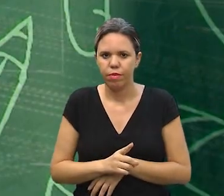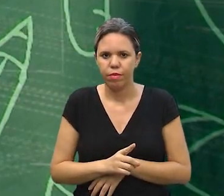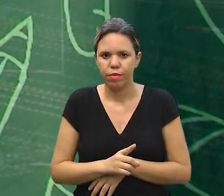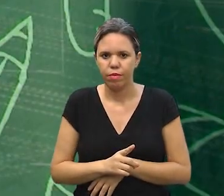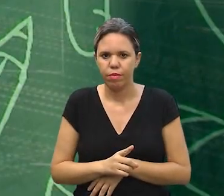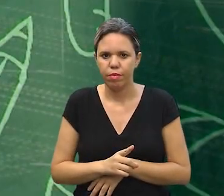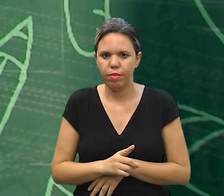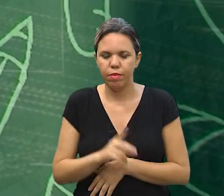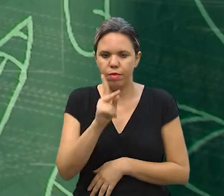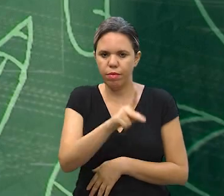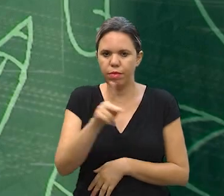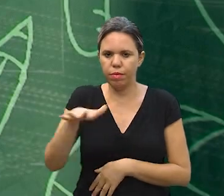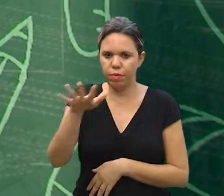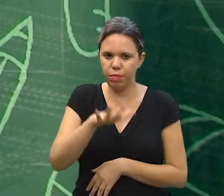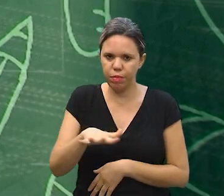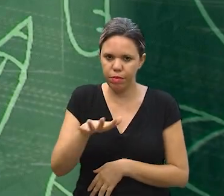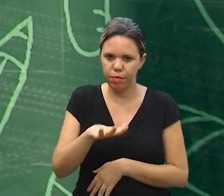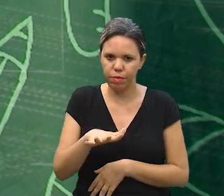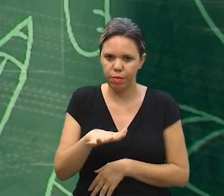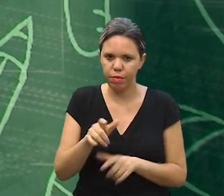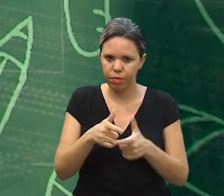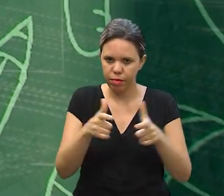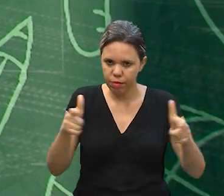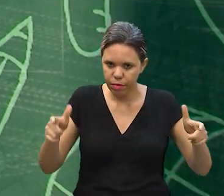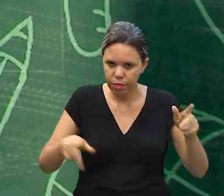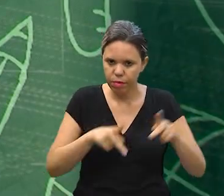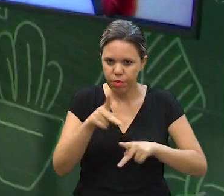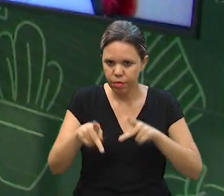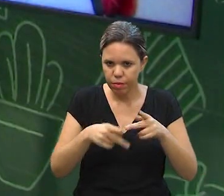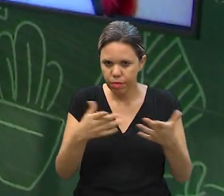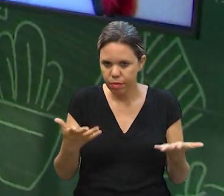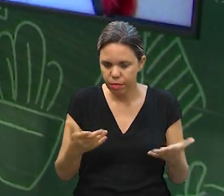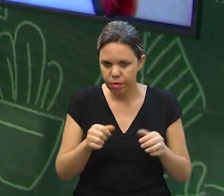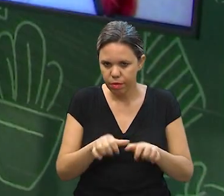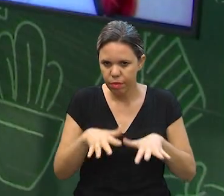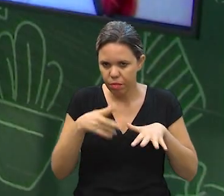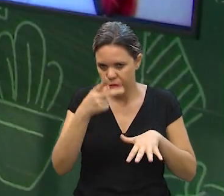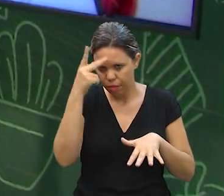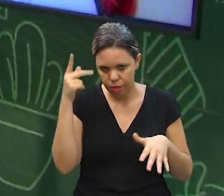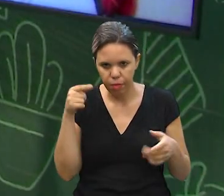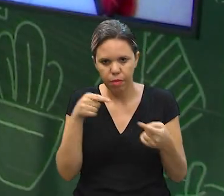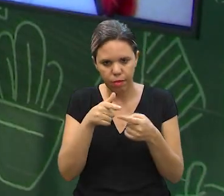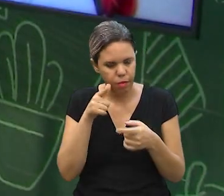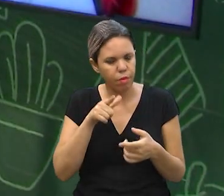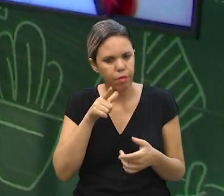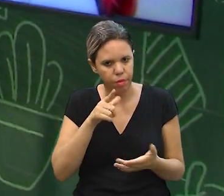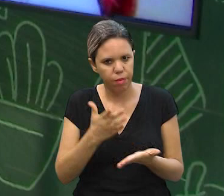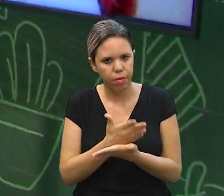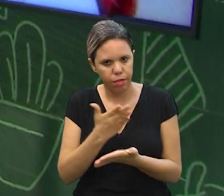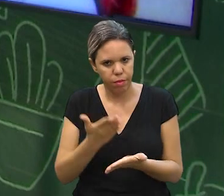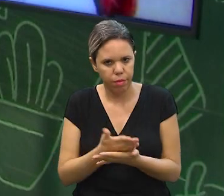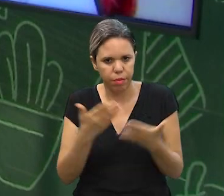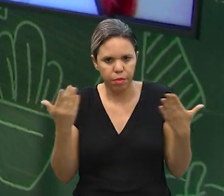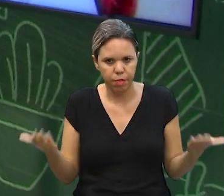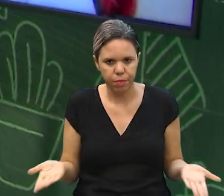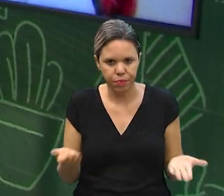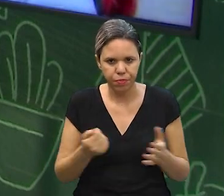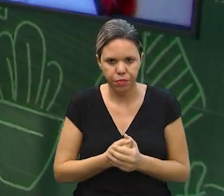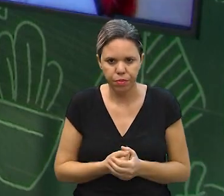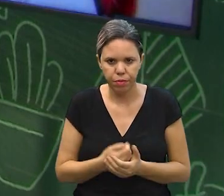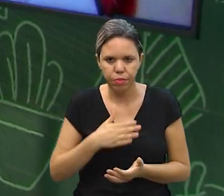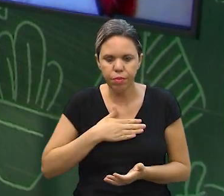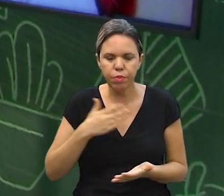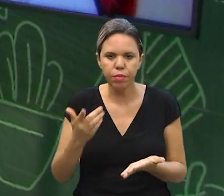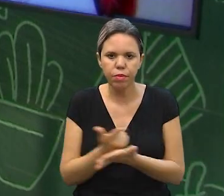enfim, professores, abrange um público muito grande, né? Bem amplo. Então,